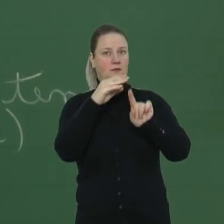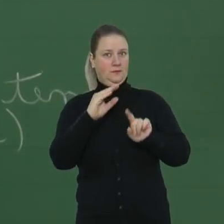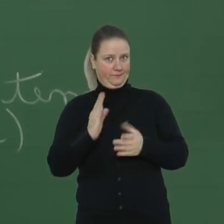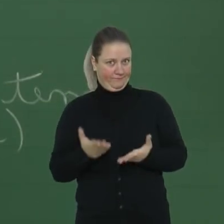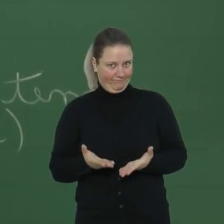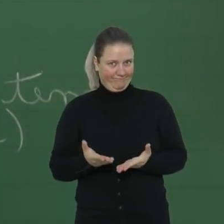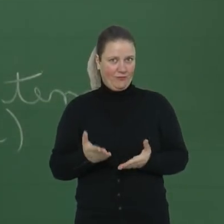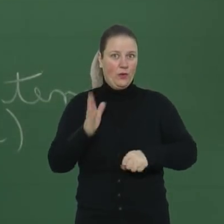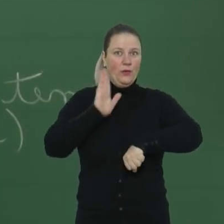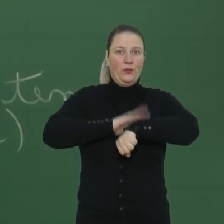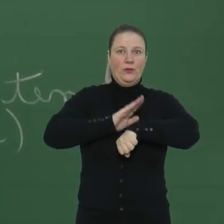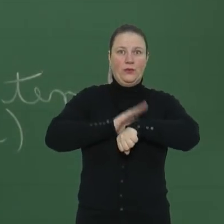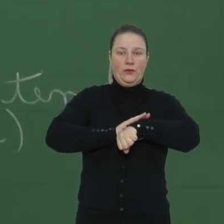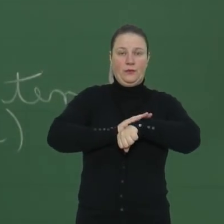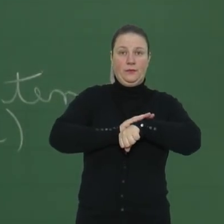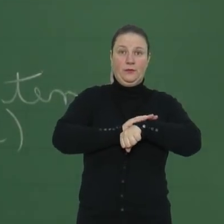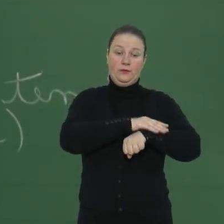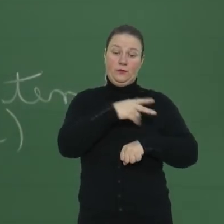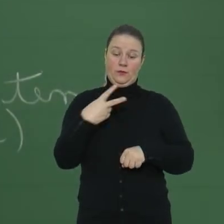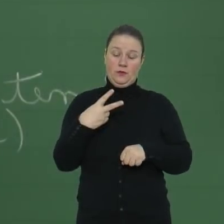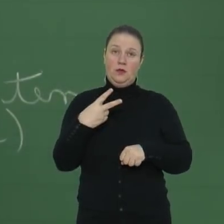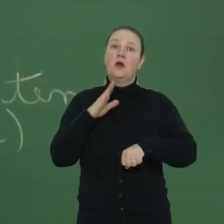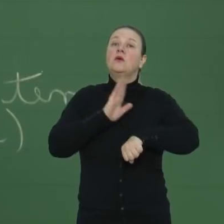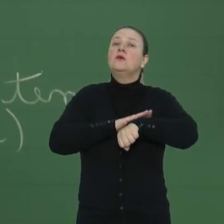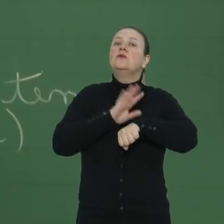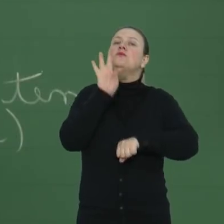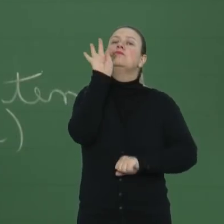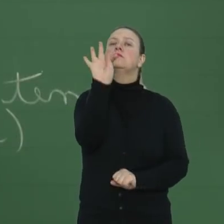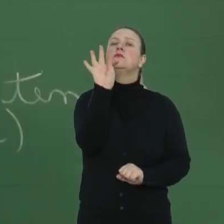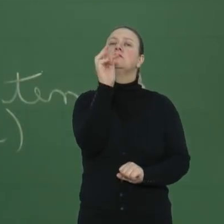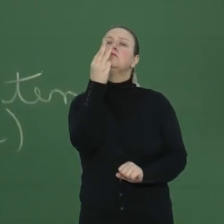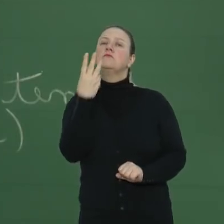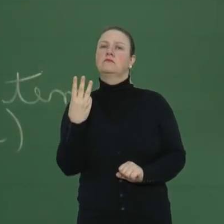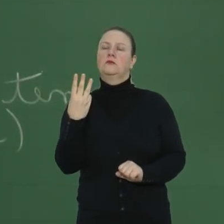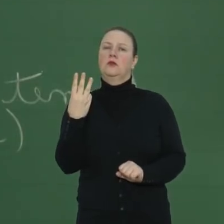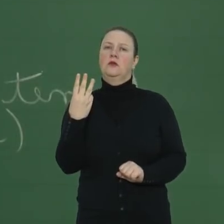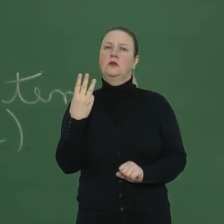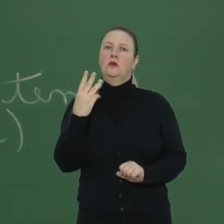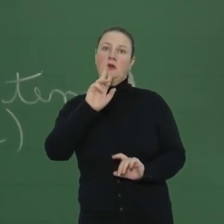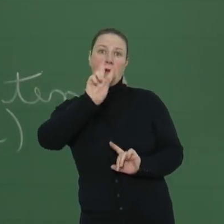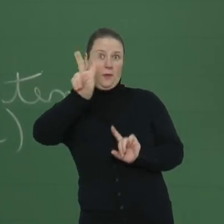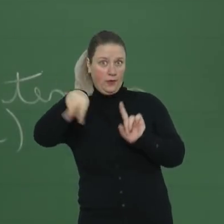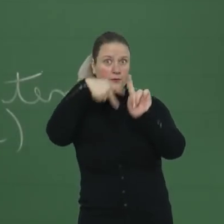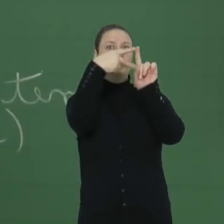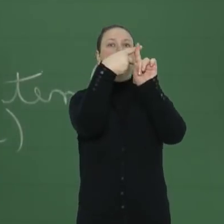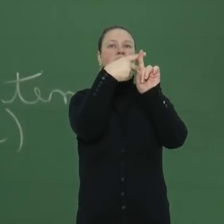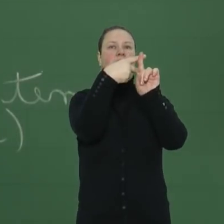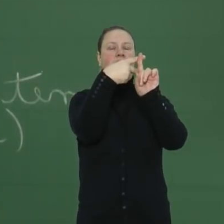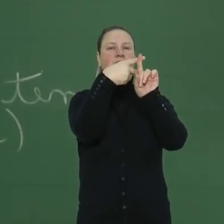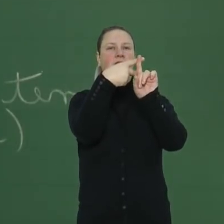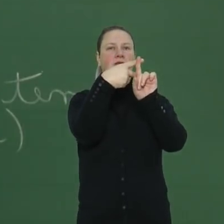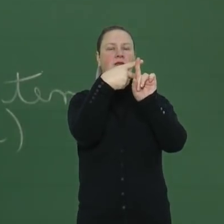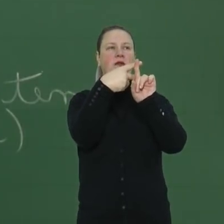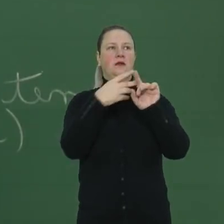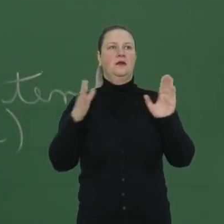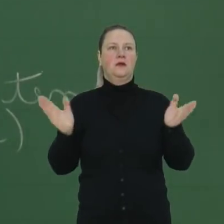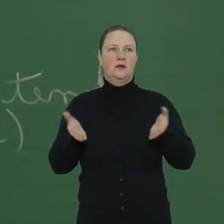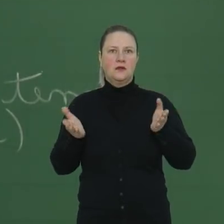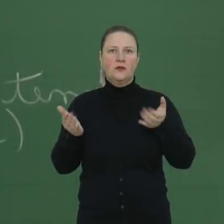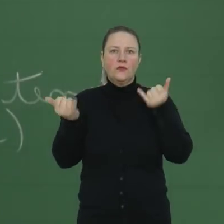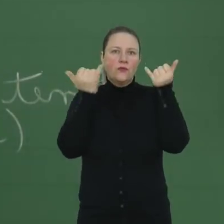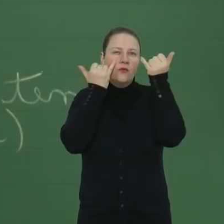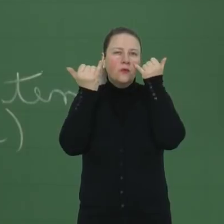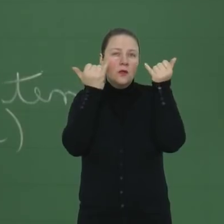no meu segundo tempo. No terceiro tempo, cada uma dessas aqui gerou outras 2. Então, eu passei a ter quantas? Lá nossa